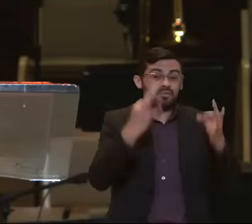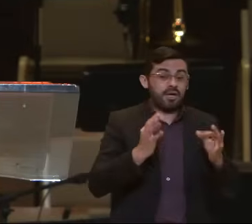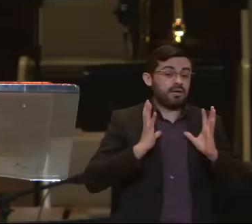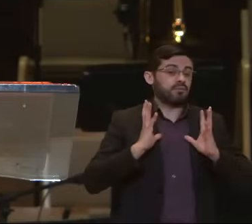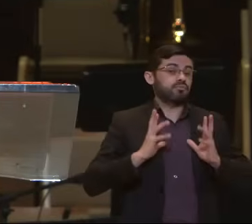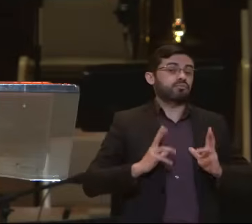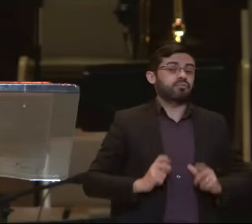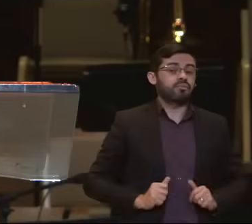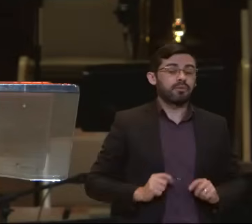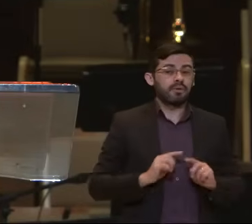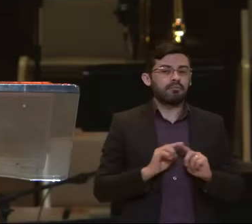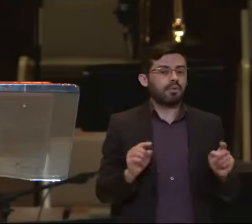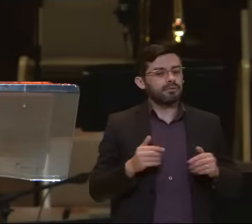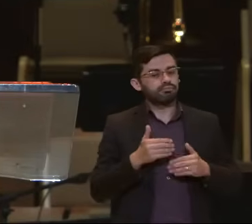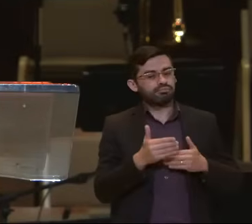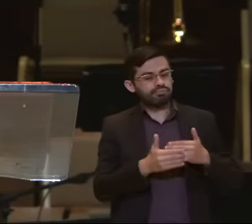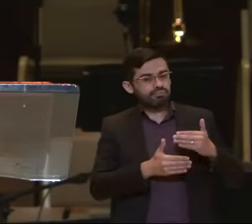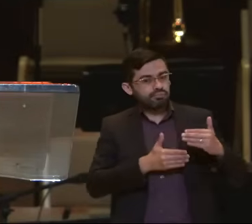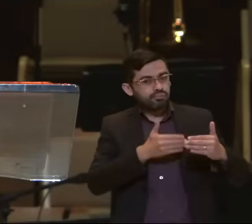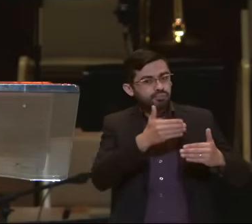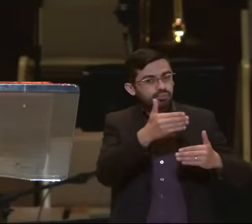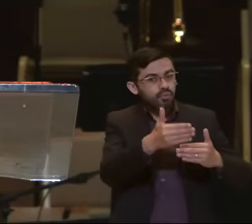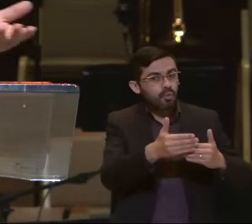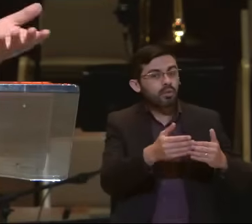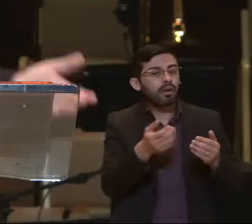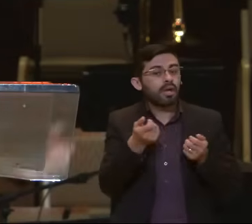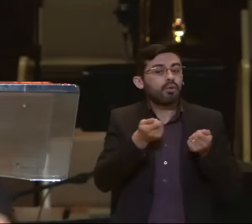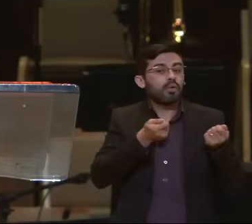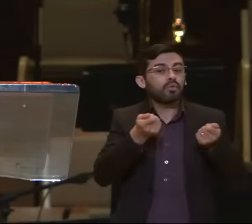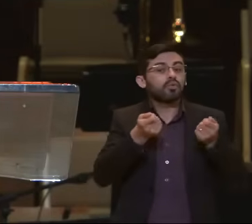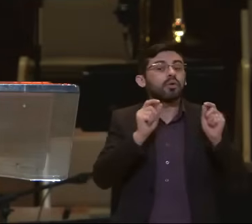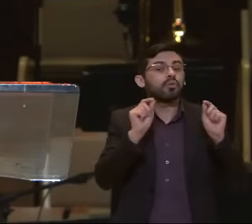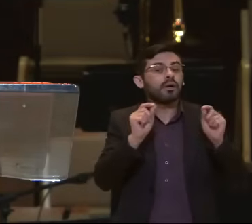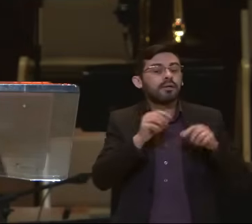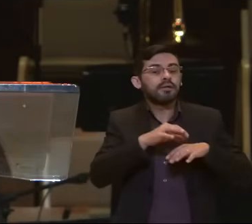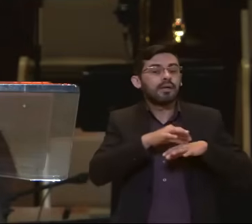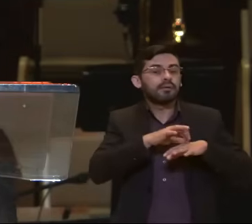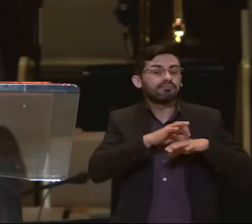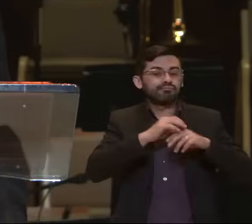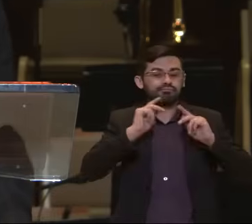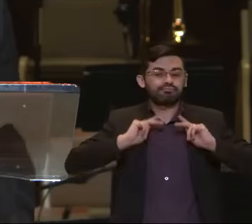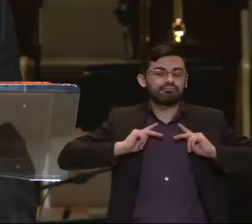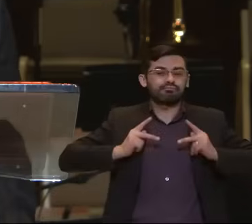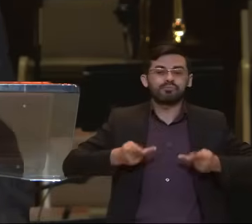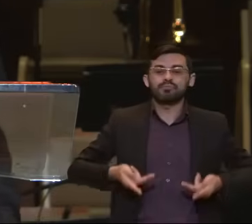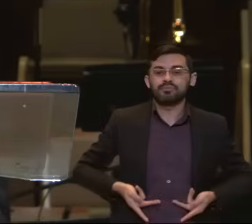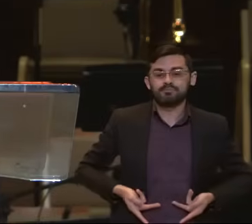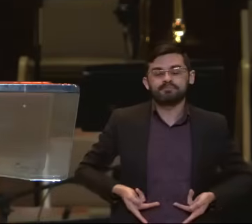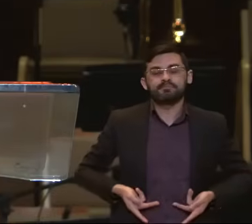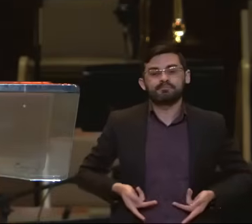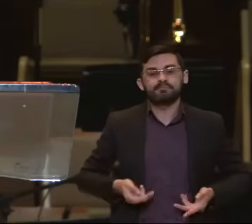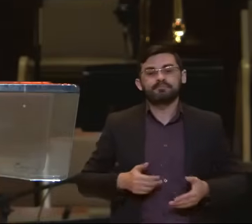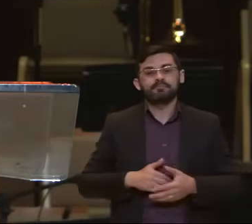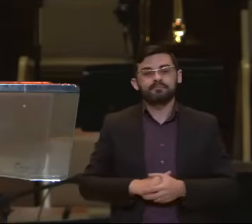vai evidenciar que quem lhe controla é a sua própria natureza humana.